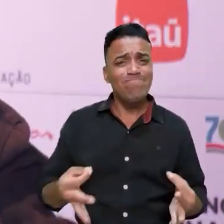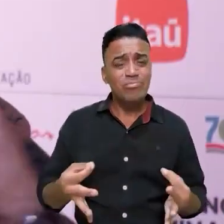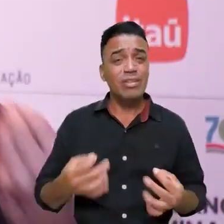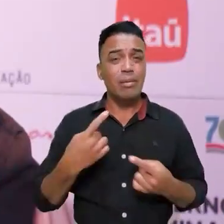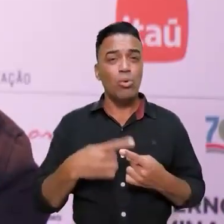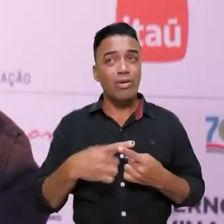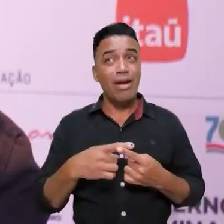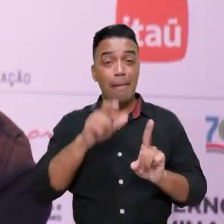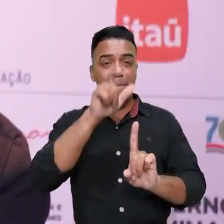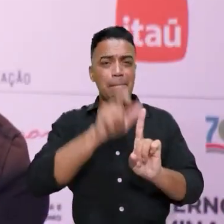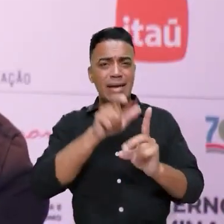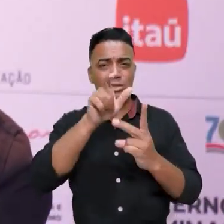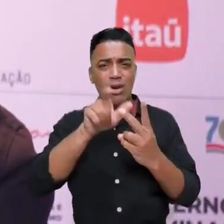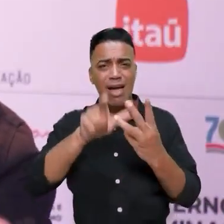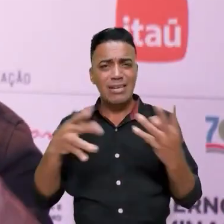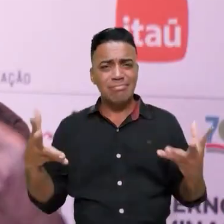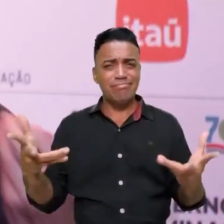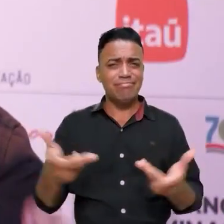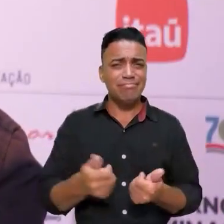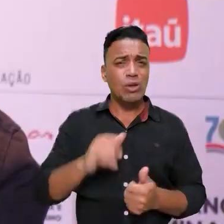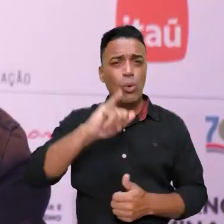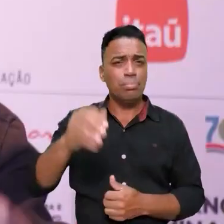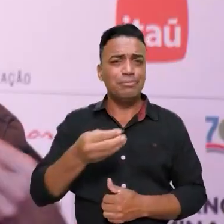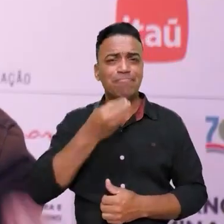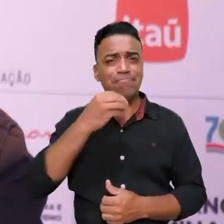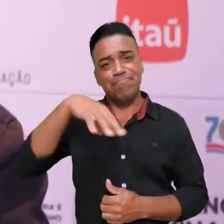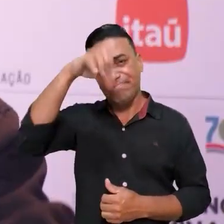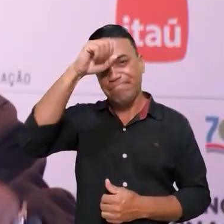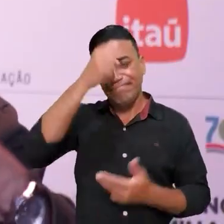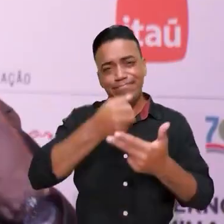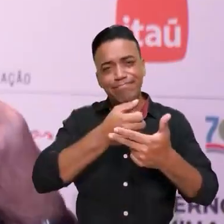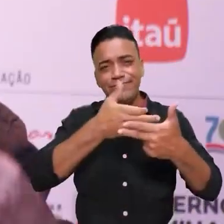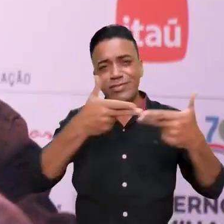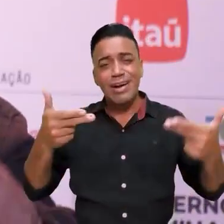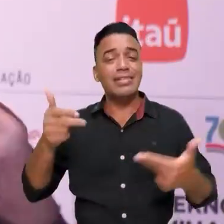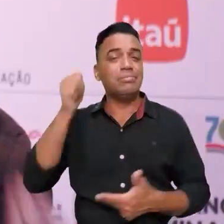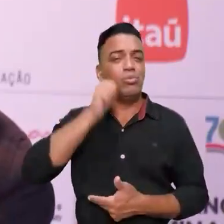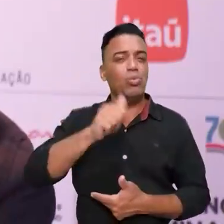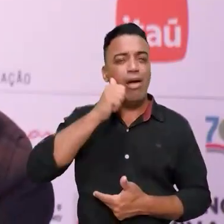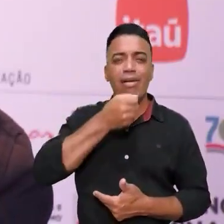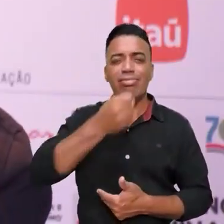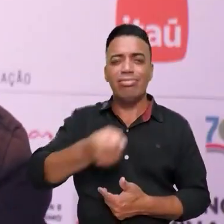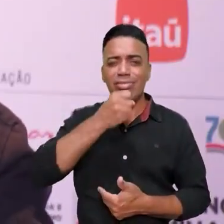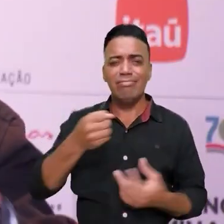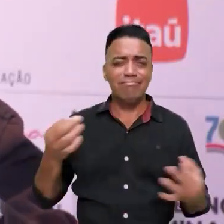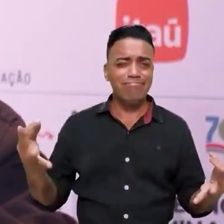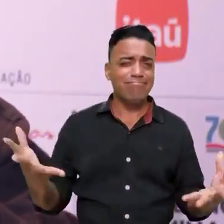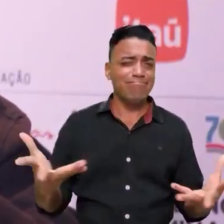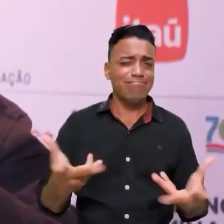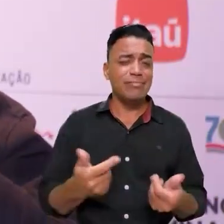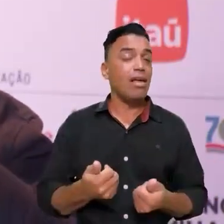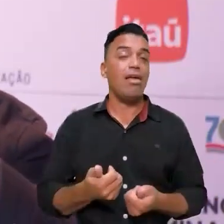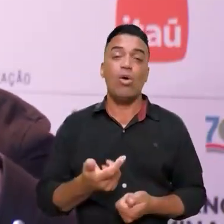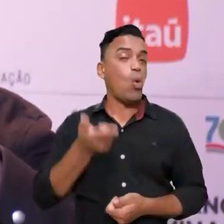porque mesmo tendo personagens incríveis, tendo tido a oportunidade de aprender com tantas entrevistadas incríveis, eu não